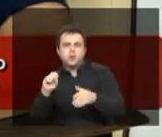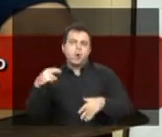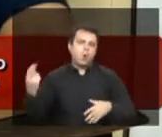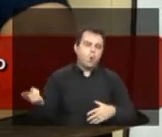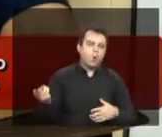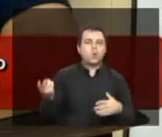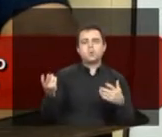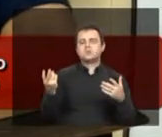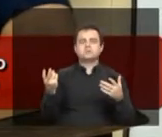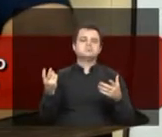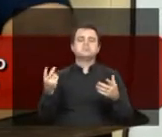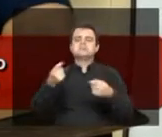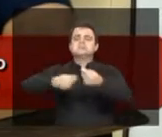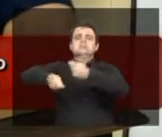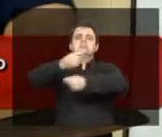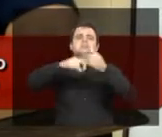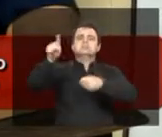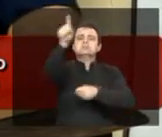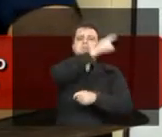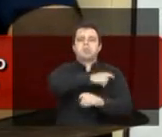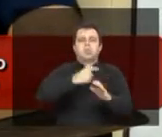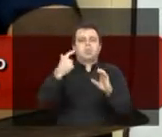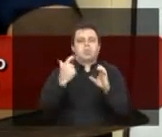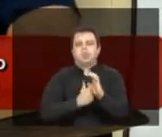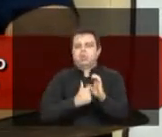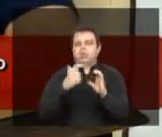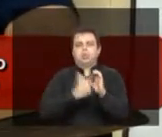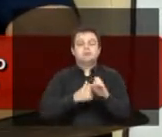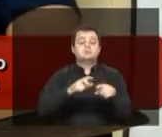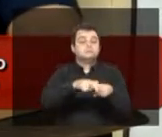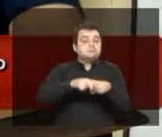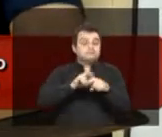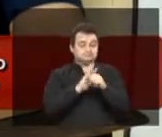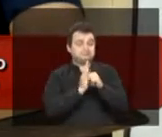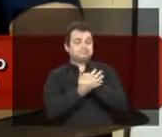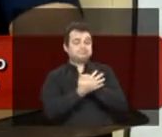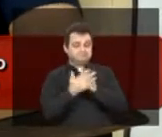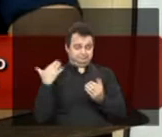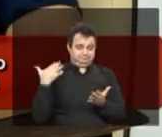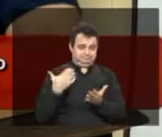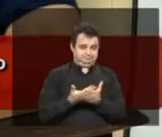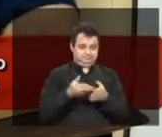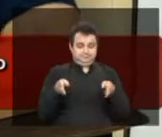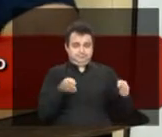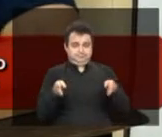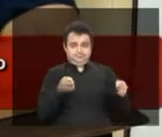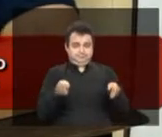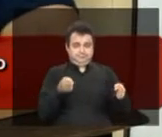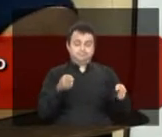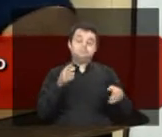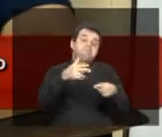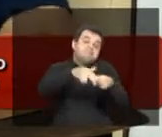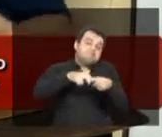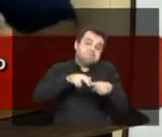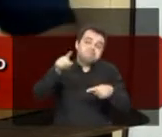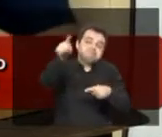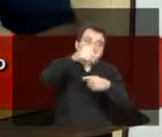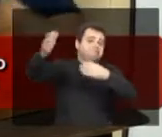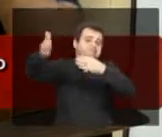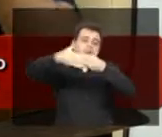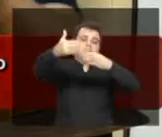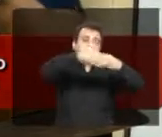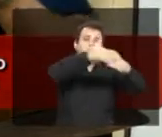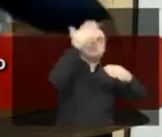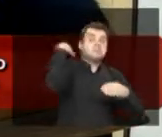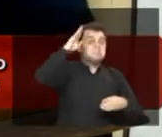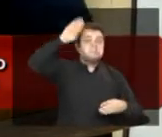empresários, empreendedores que ficaram com dívidas durante a pandemia, que foram considerados não essenciais. Pode ser